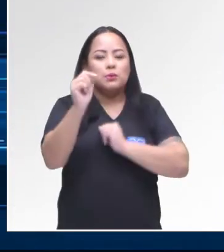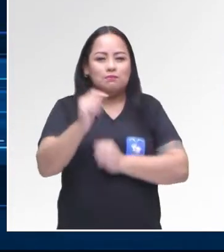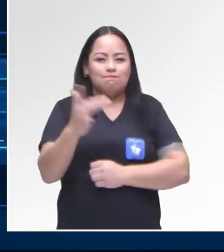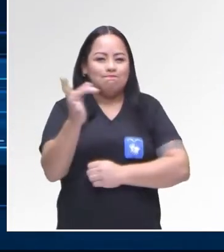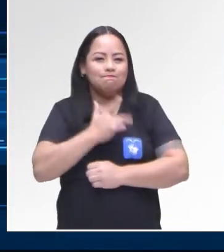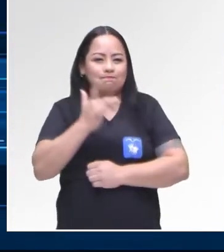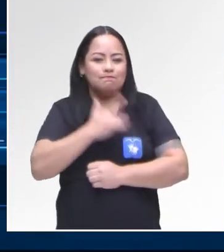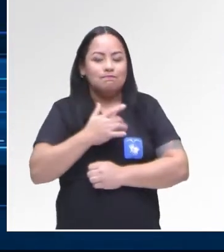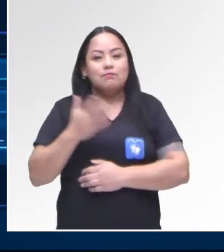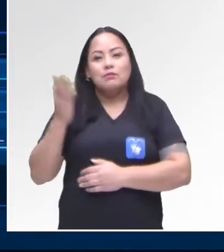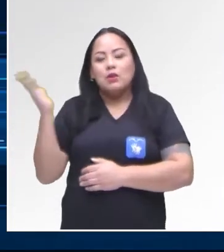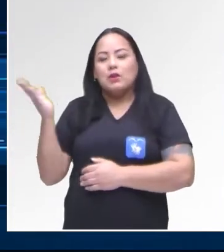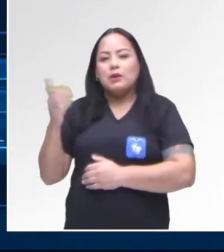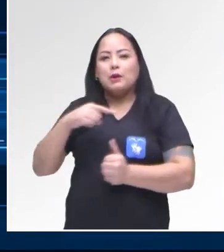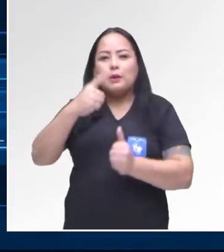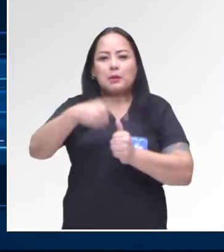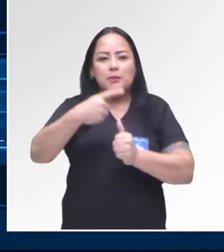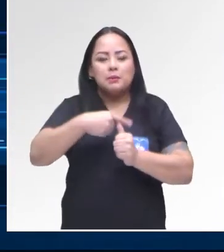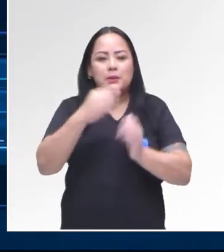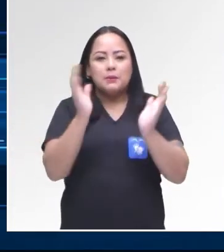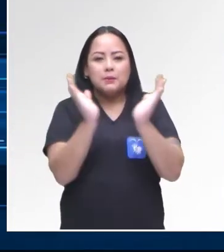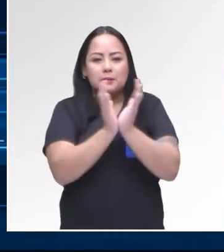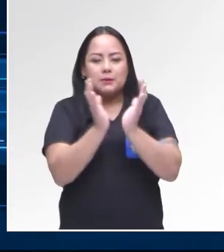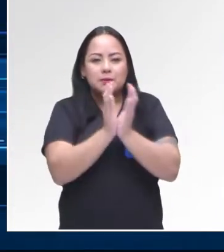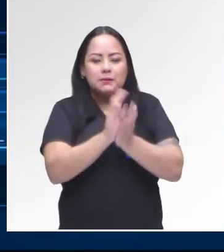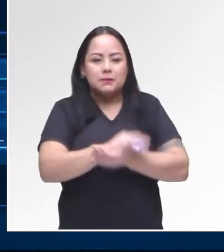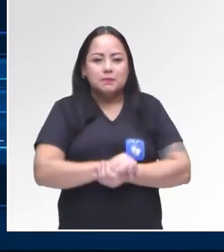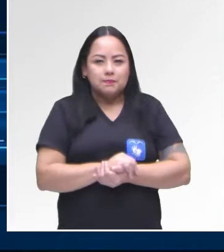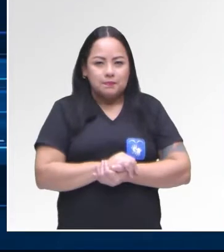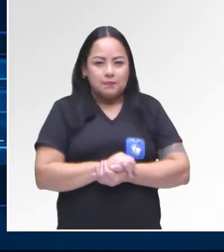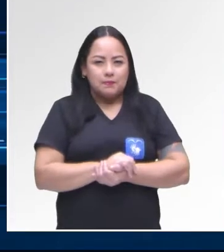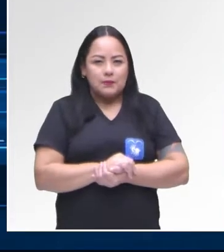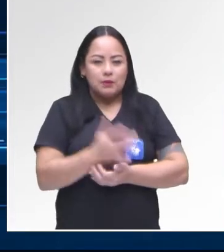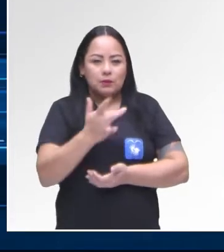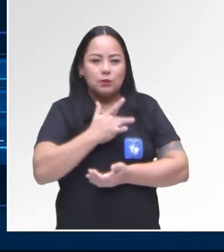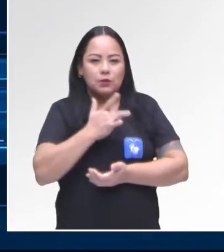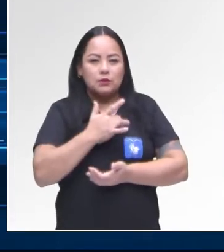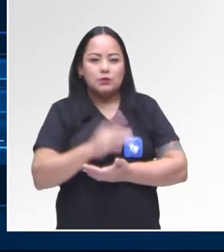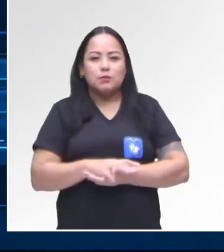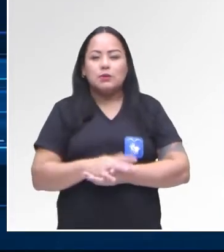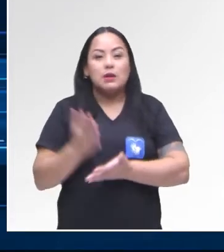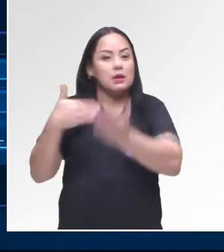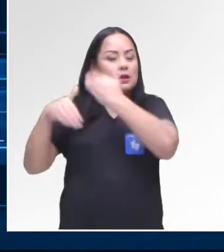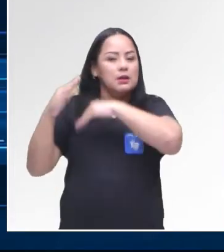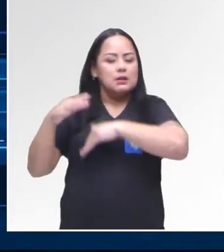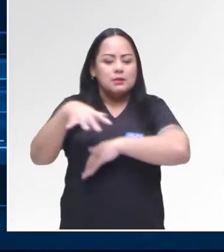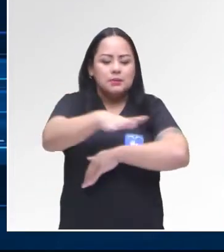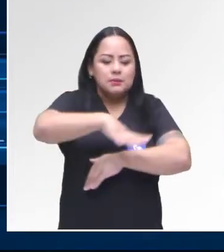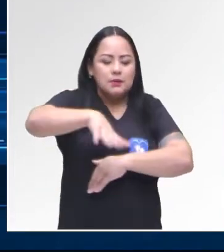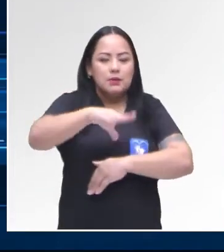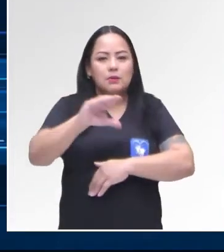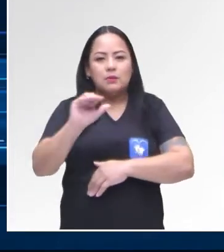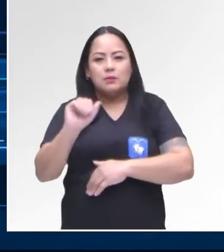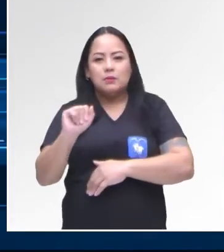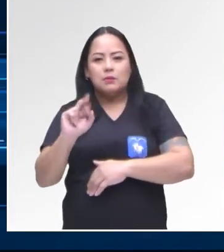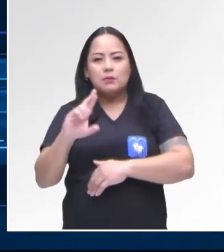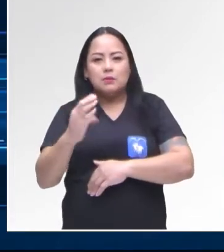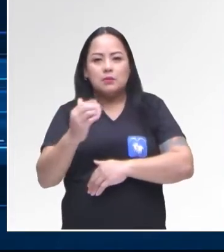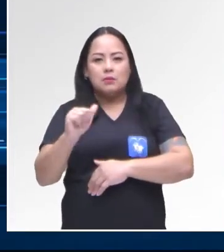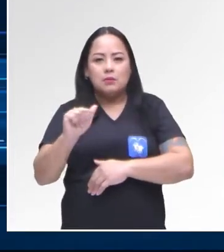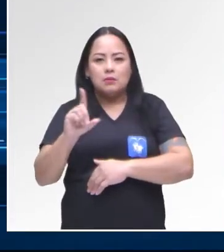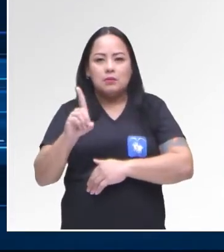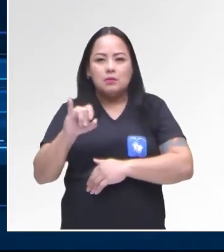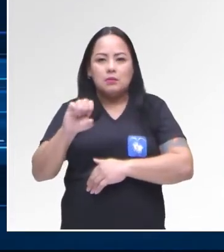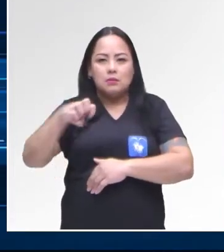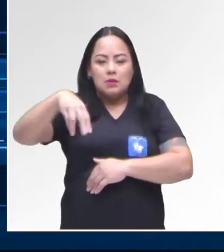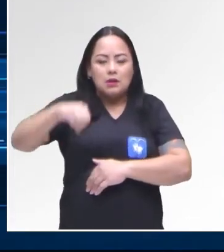Olha a primeira geração. Nós estamos ali no ambiente do arcadismo. O arcadismo dominando ali o pensamento.